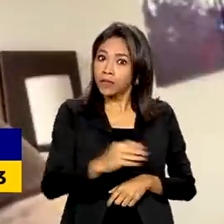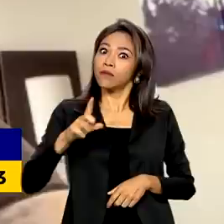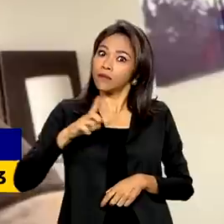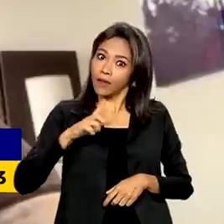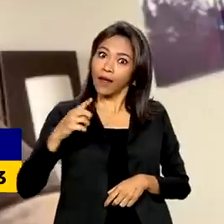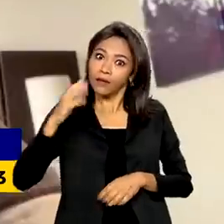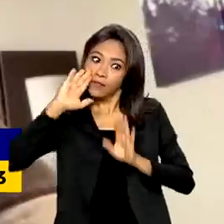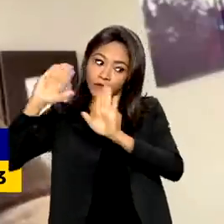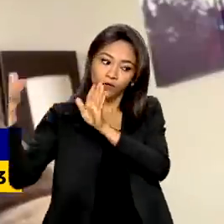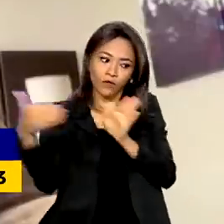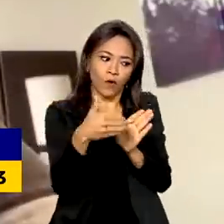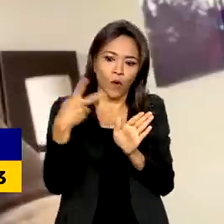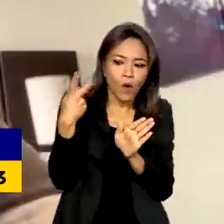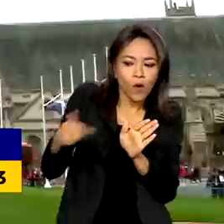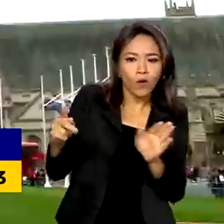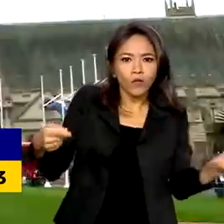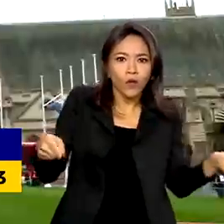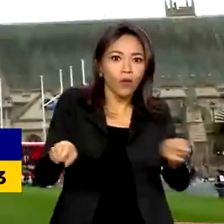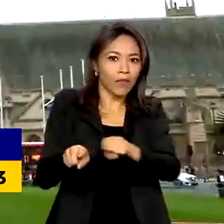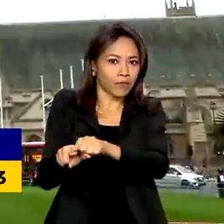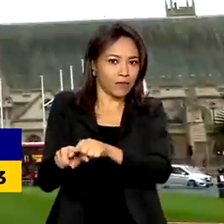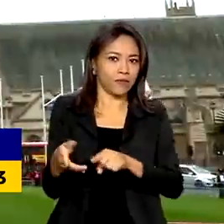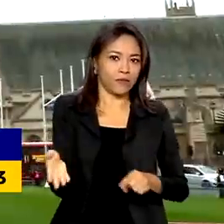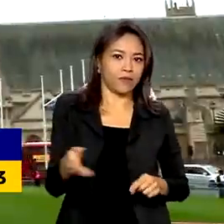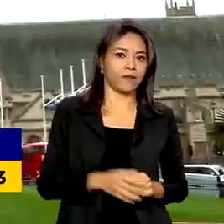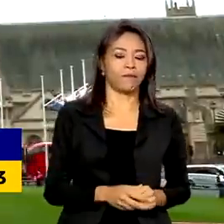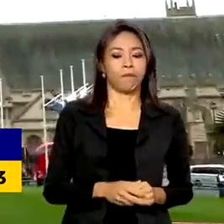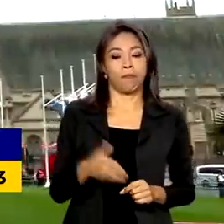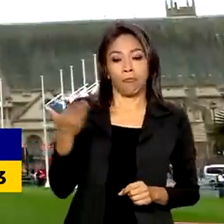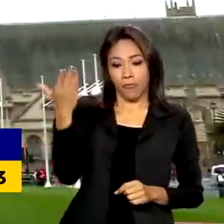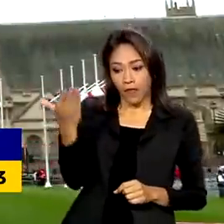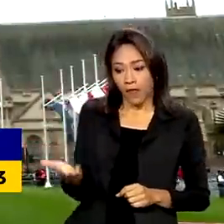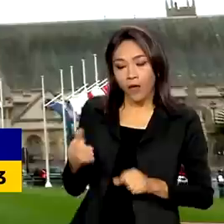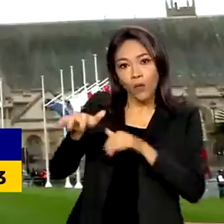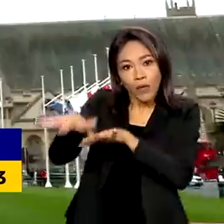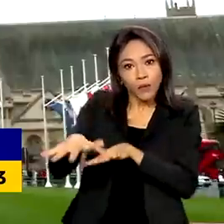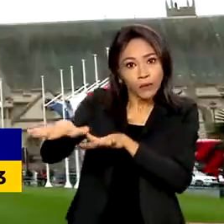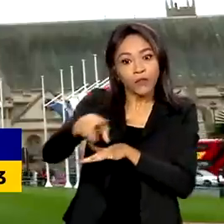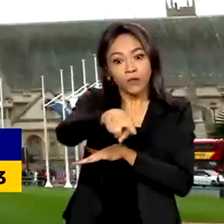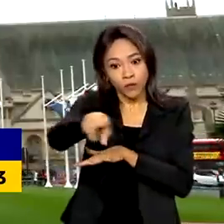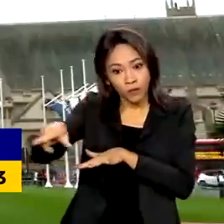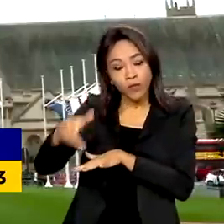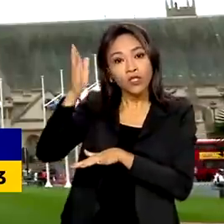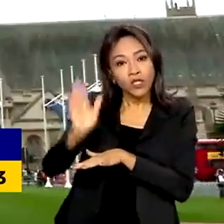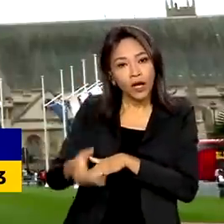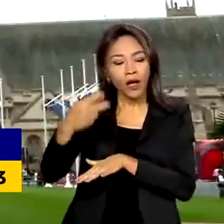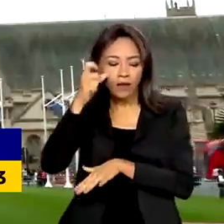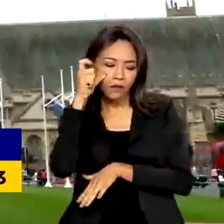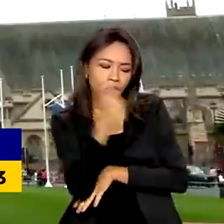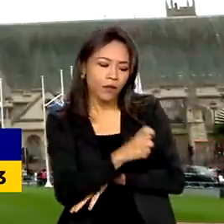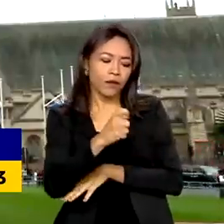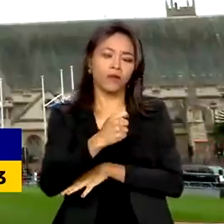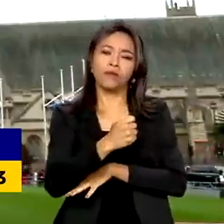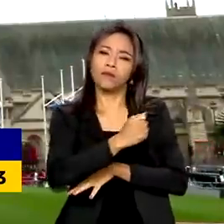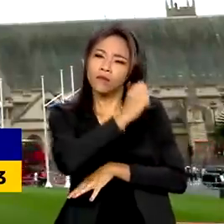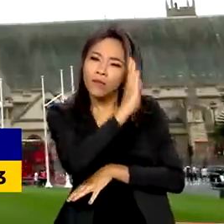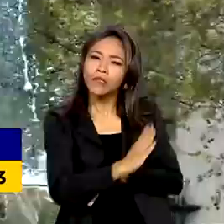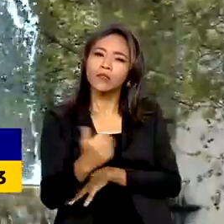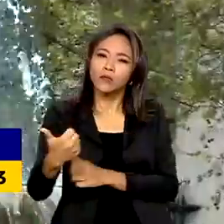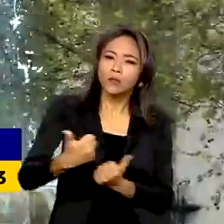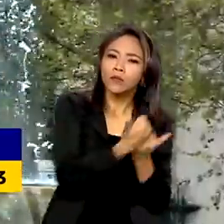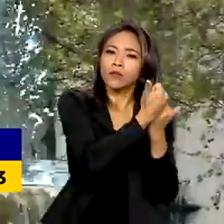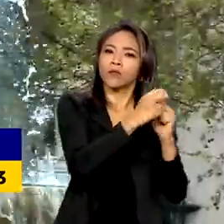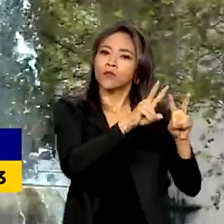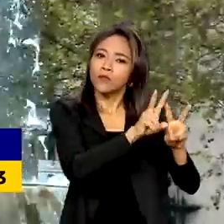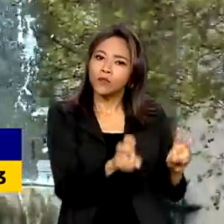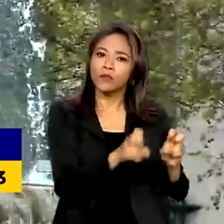parcerias estratégicas britânicas. O Reino Unido já expressou interesse em cooperar com o Brasil em questões ambientais,